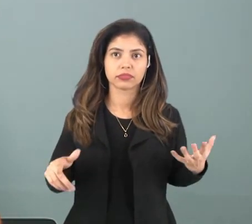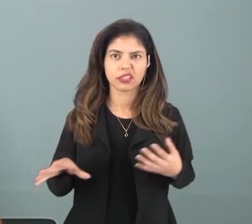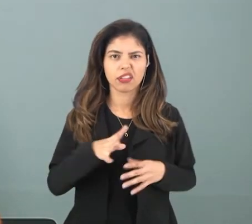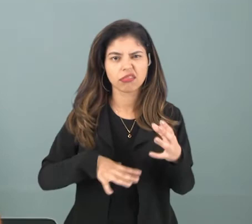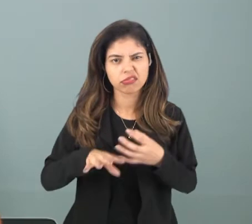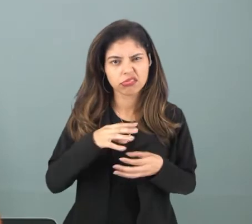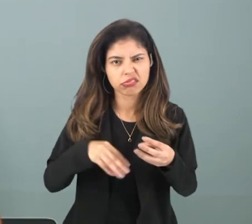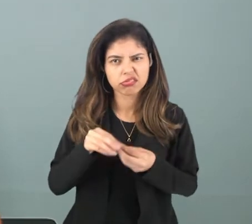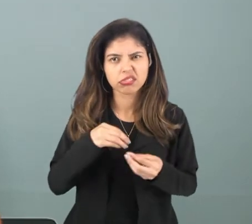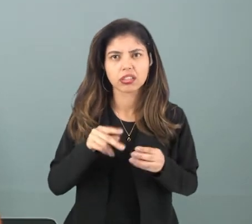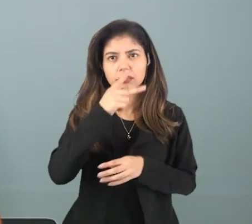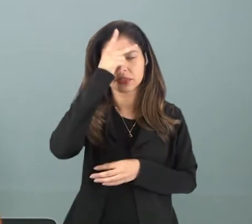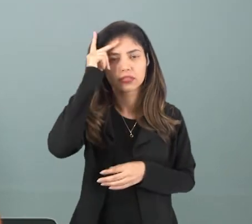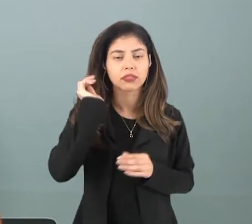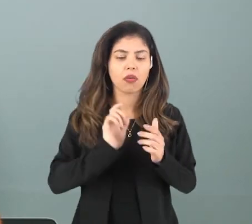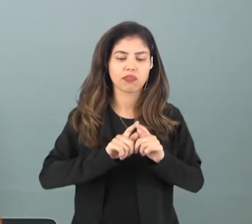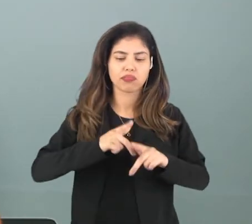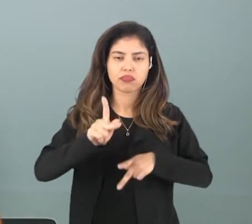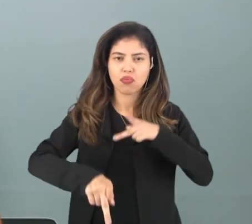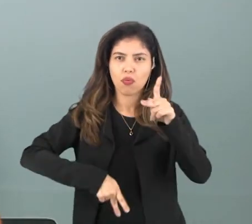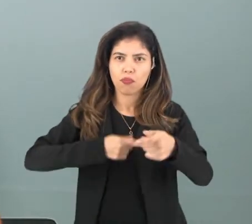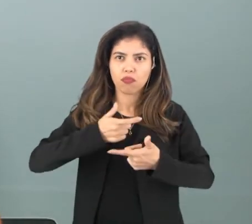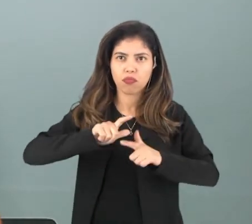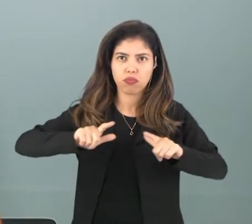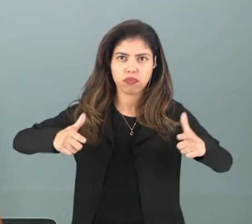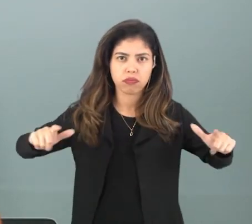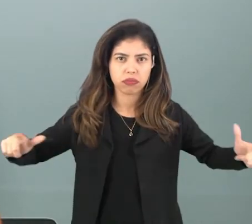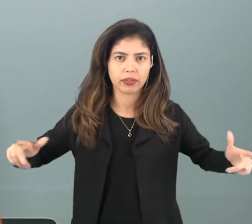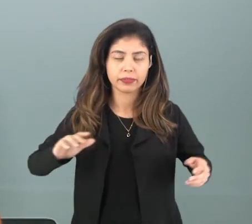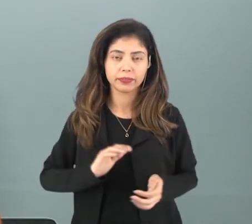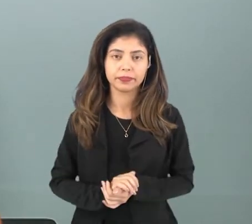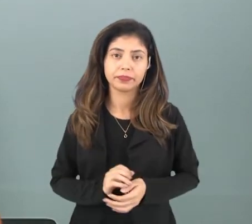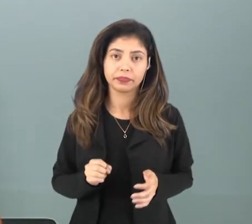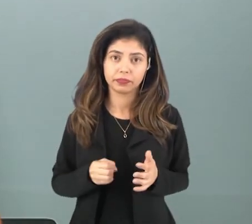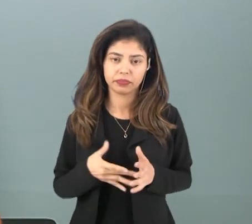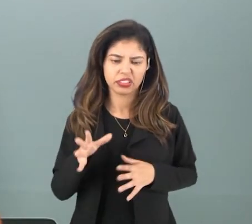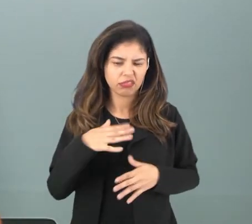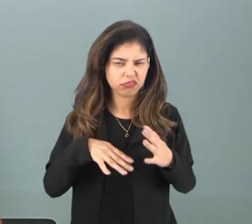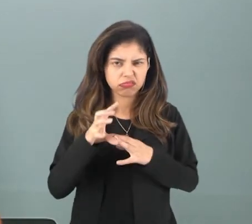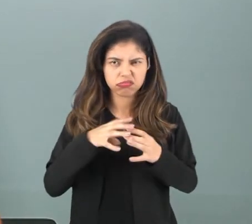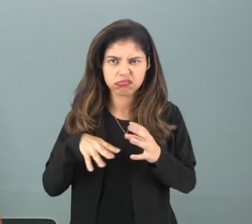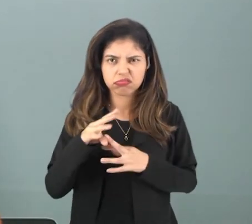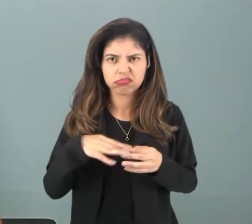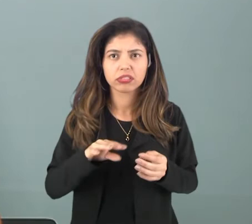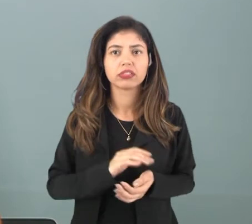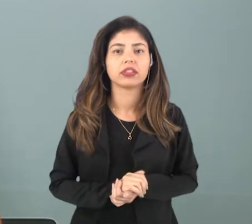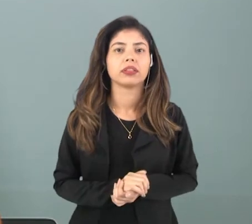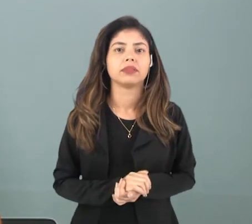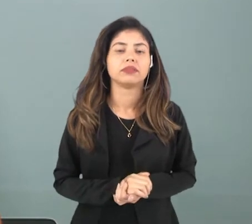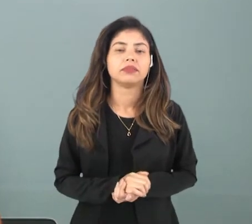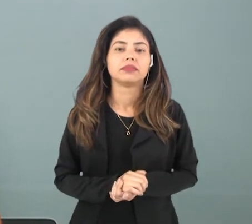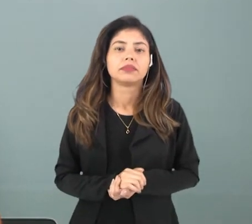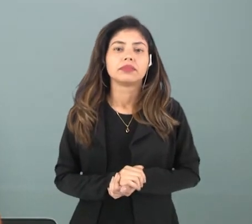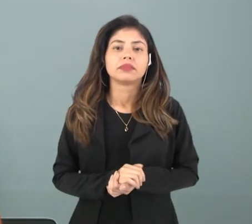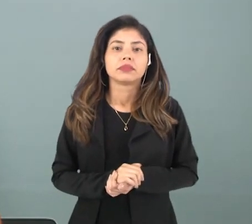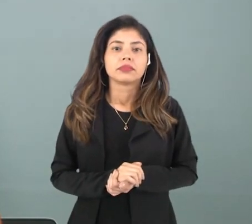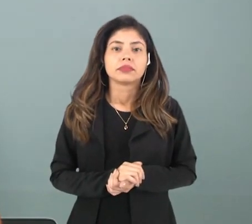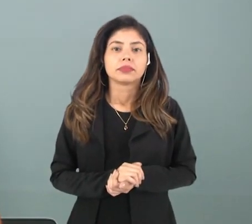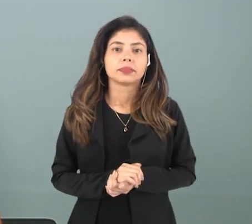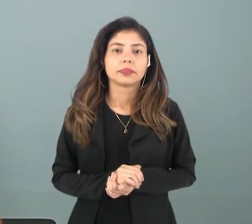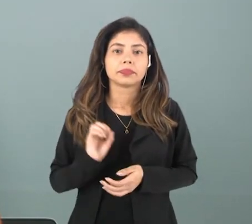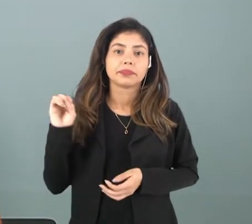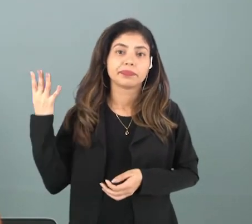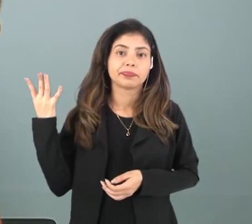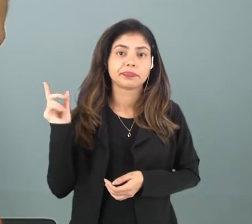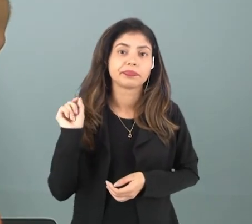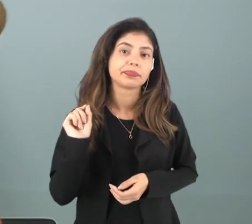desordenado, né? De pessoas, da população, muito desordenado, né? E isso aí vai ocasionar o